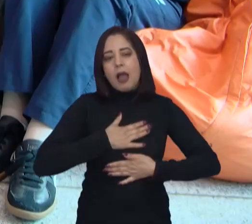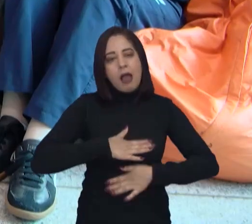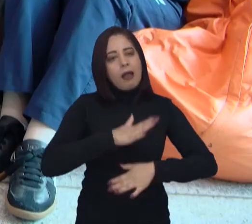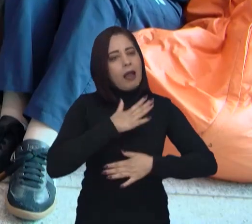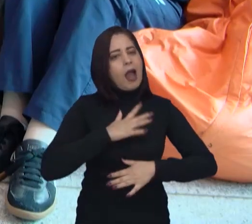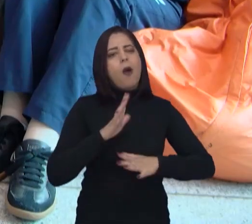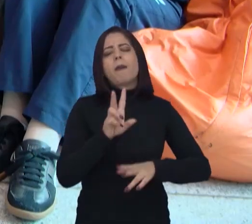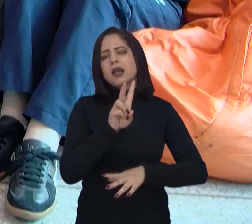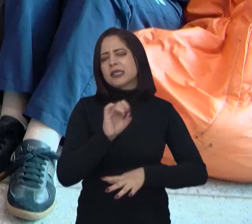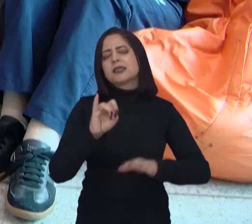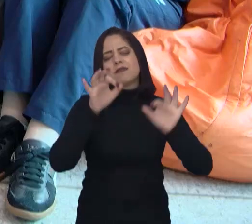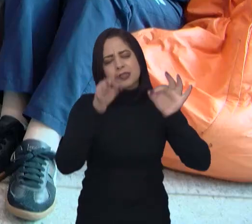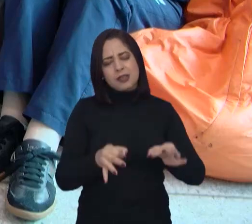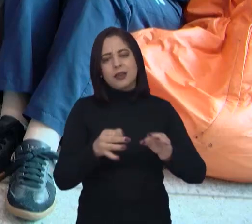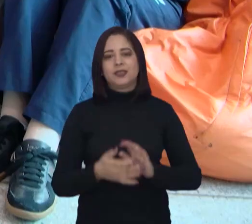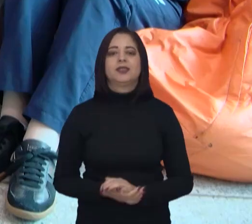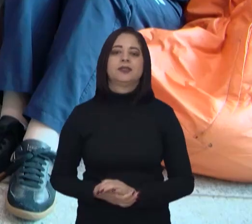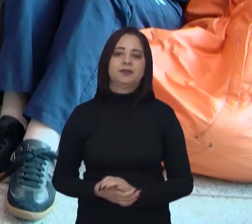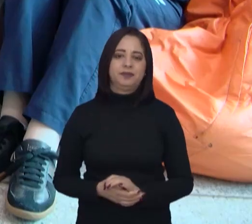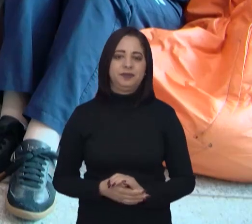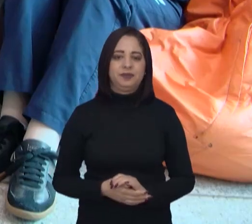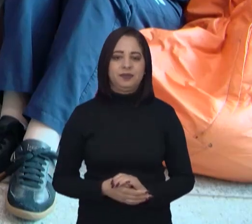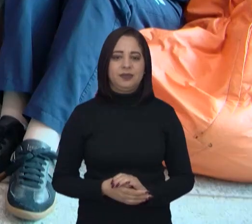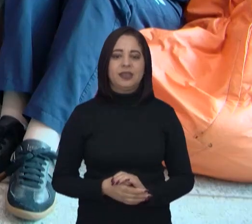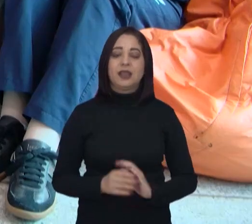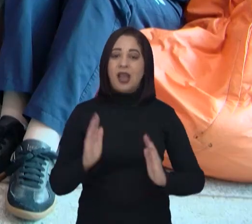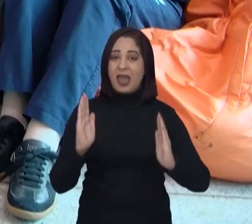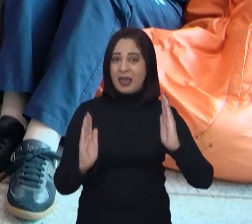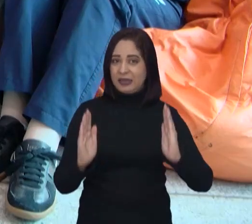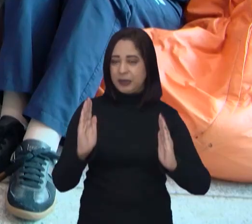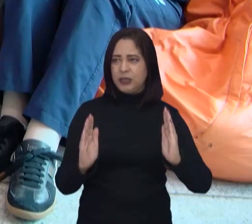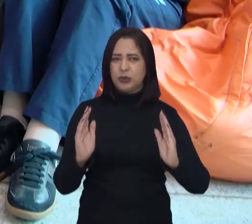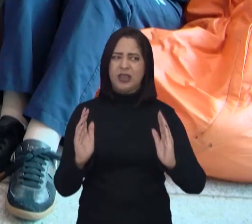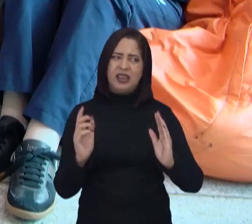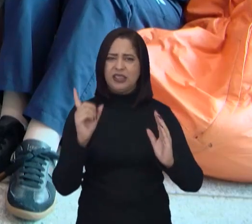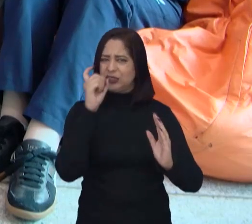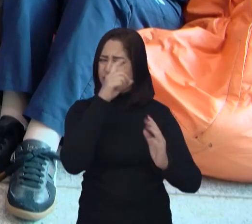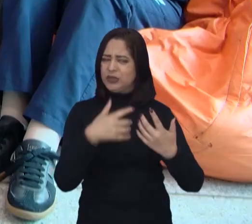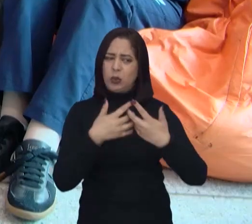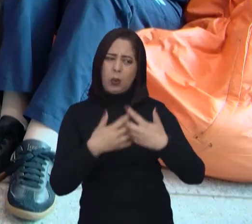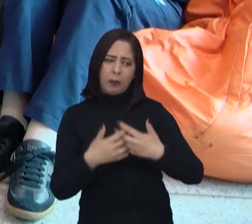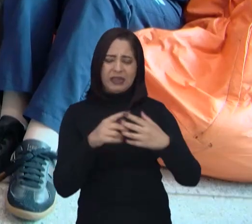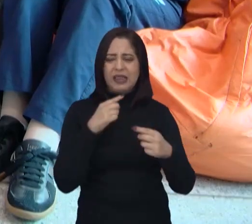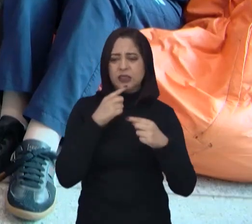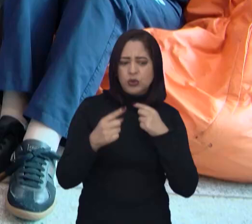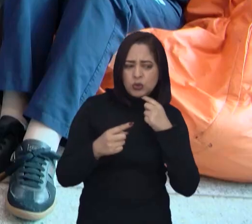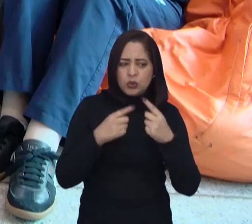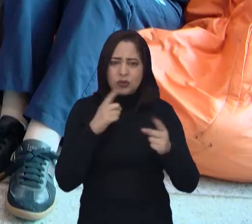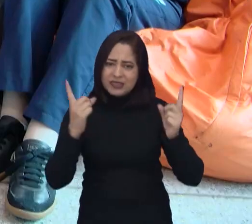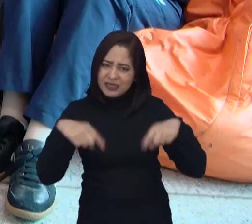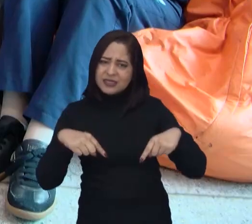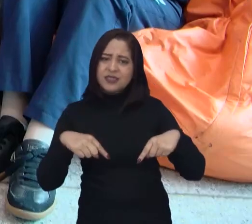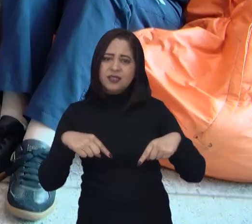dar certo. Eu acho que é uma fase meio conturbada, assim, muitas dúvidas, desafios, assim,